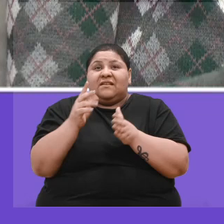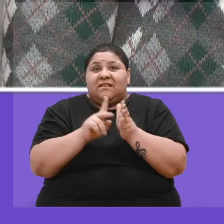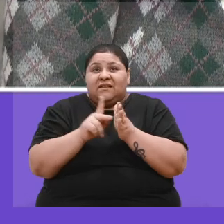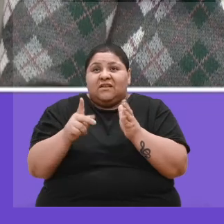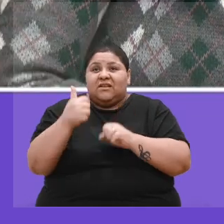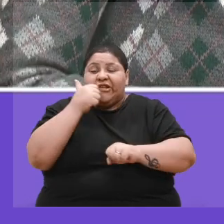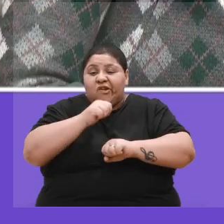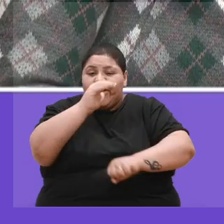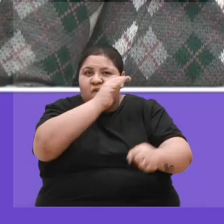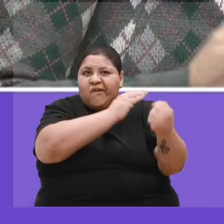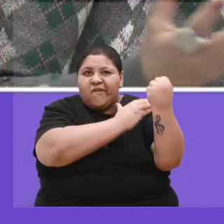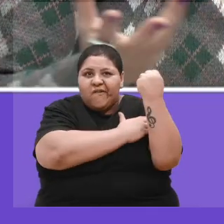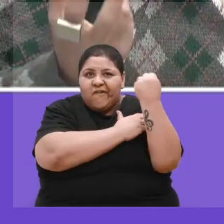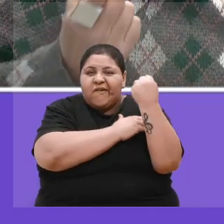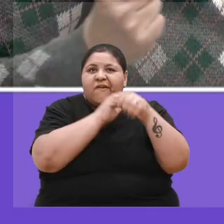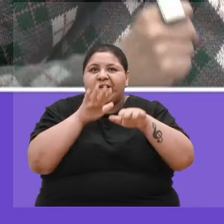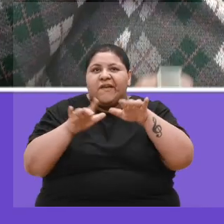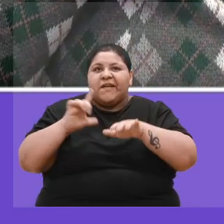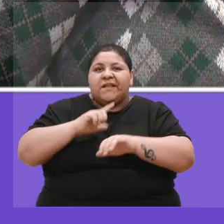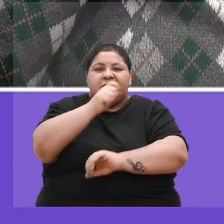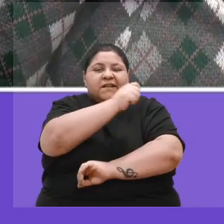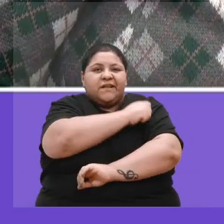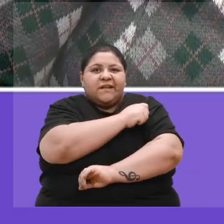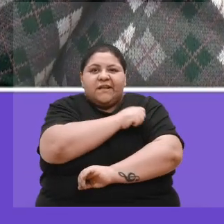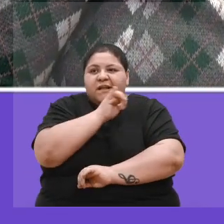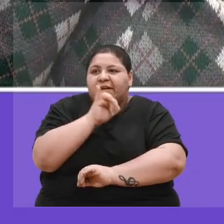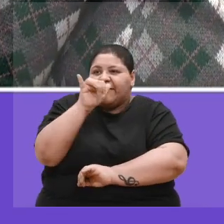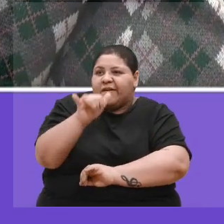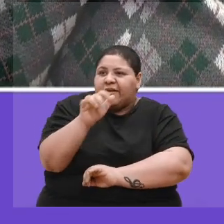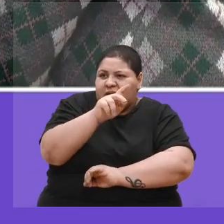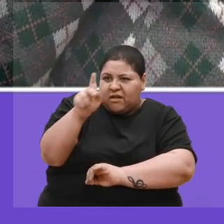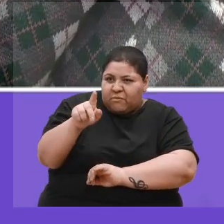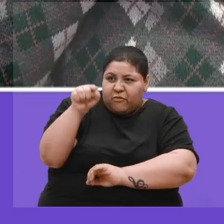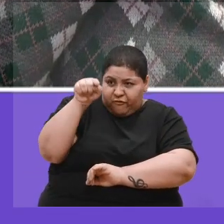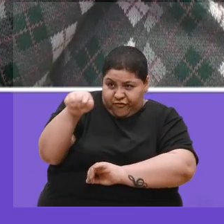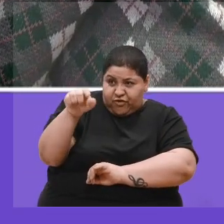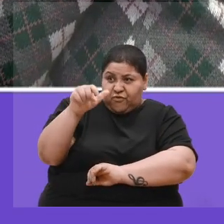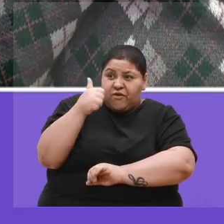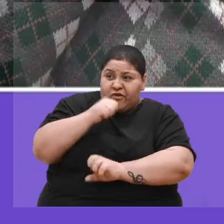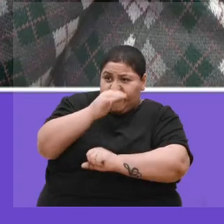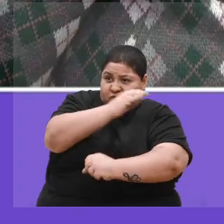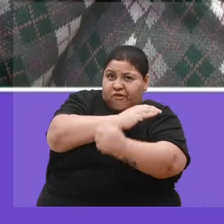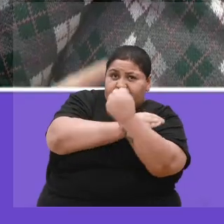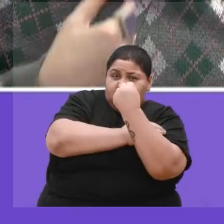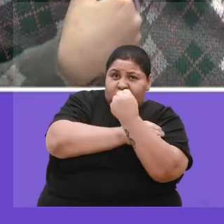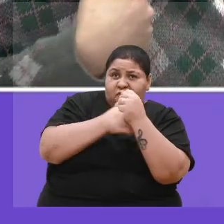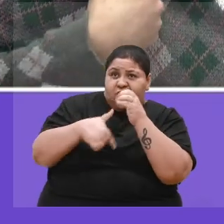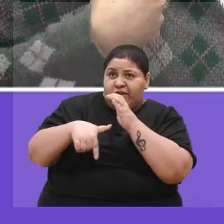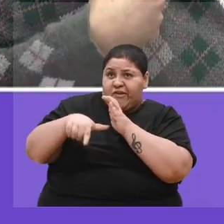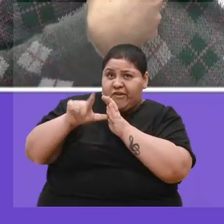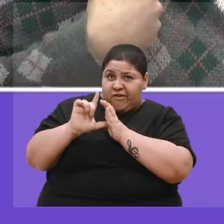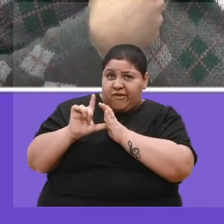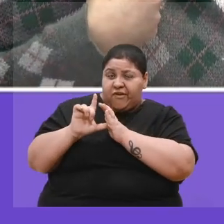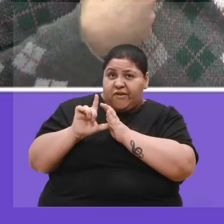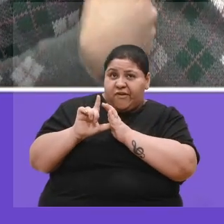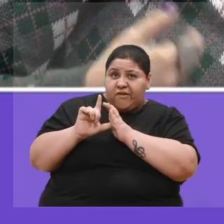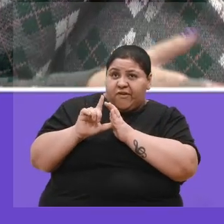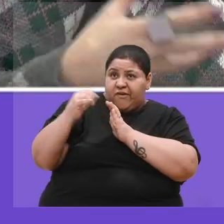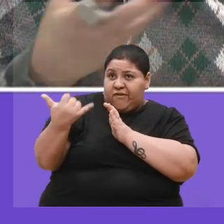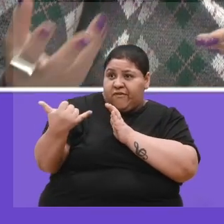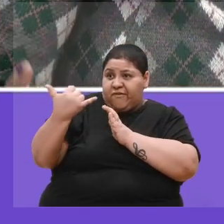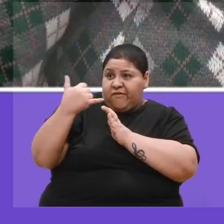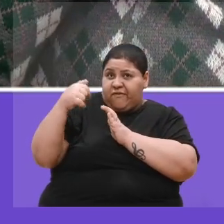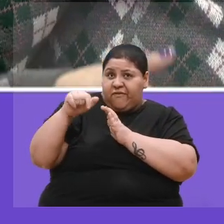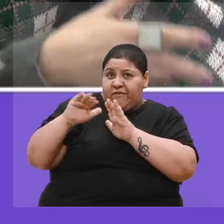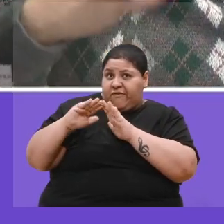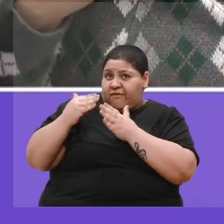própria questão do feminismo, às vezes tem aluna minha que me dizia, prof, tu é feminista? Eu disse, antes que alguém venha me dizer